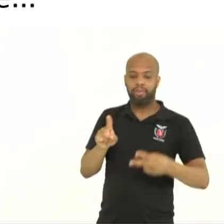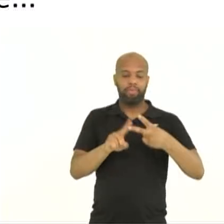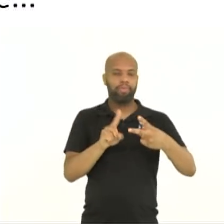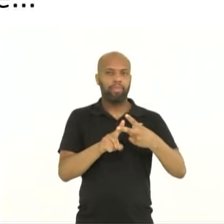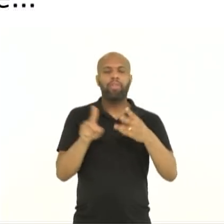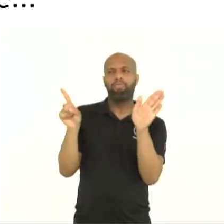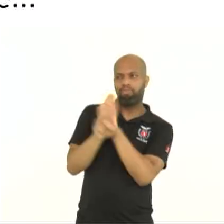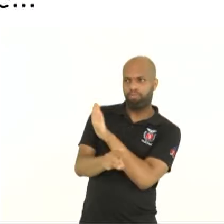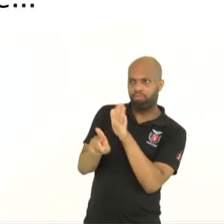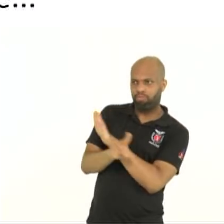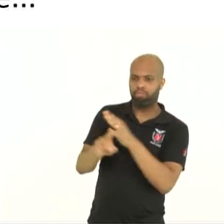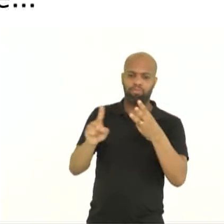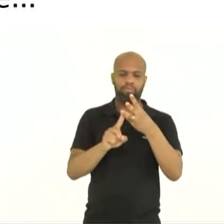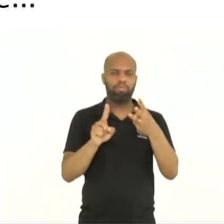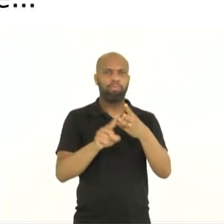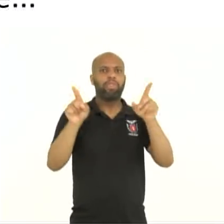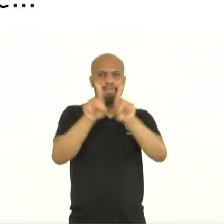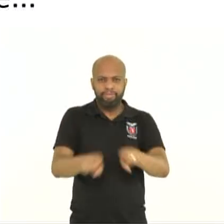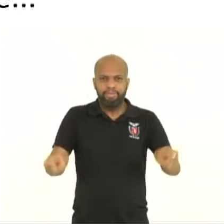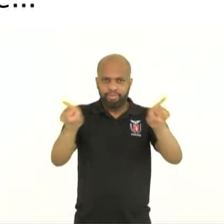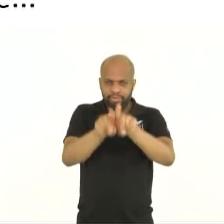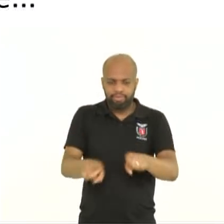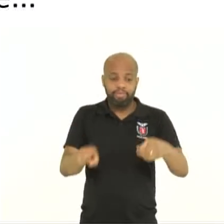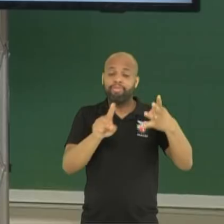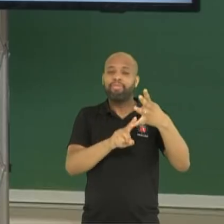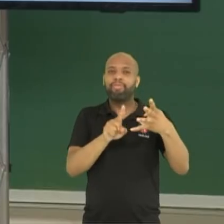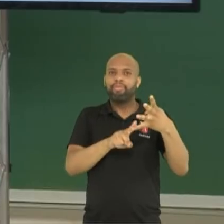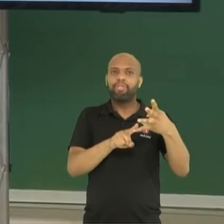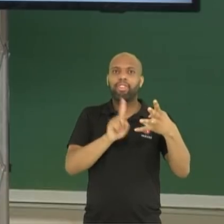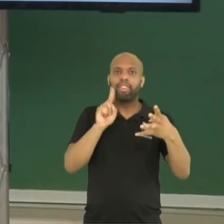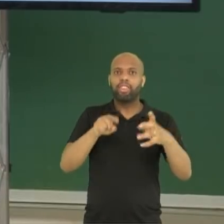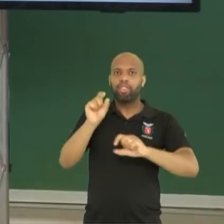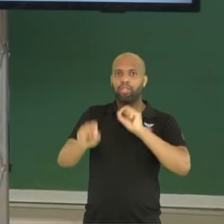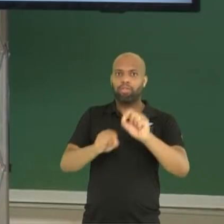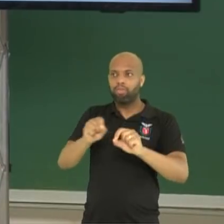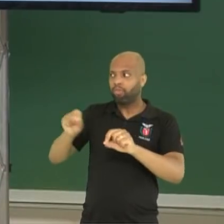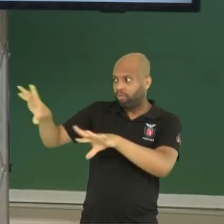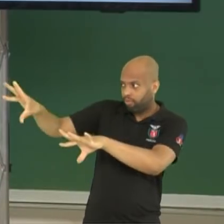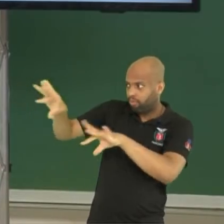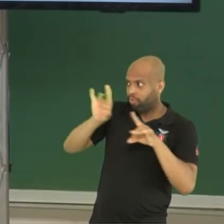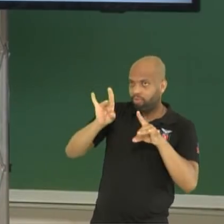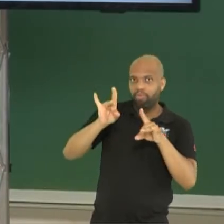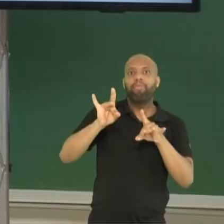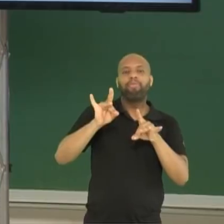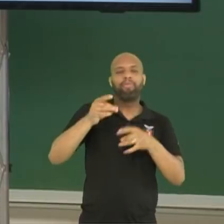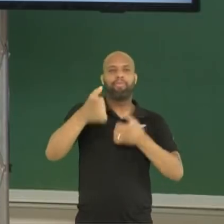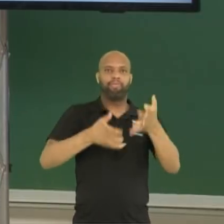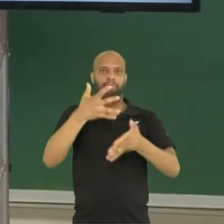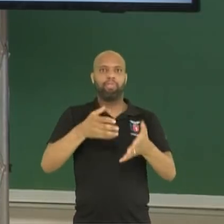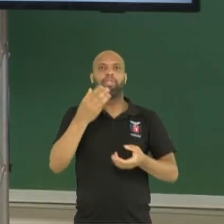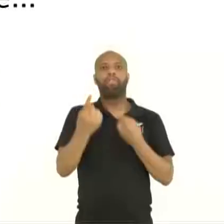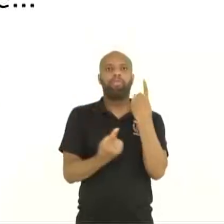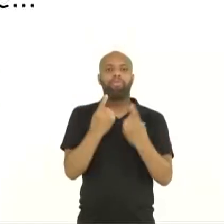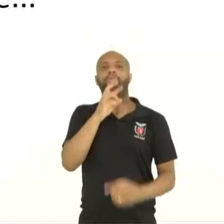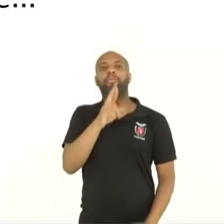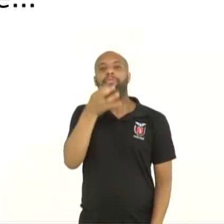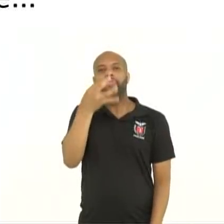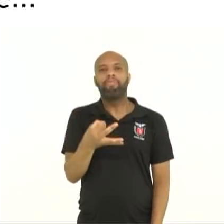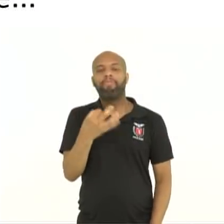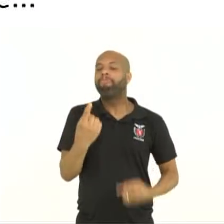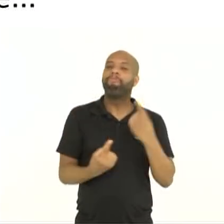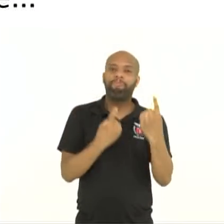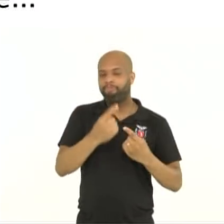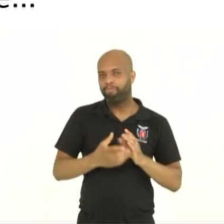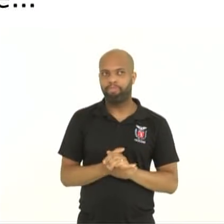interrogativo, discurso repetitivo ou discurso direto? E aí, qual será que é a resposta aqui, pessoal?